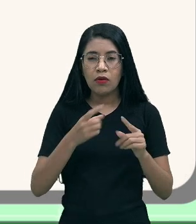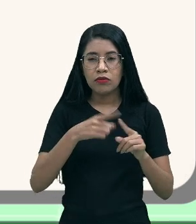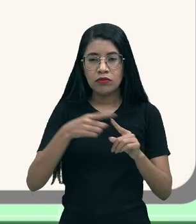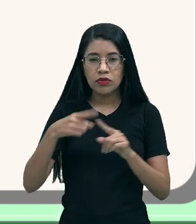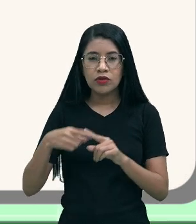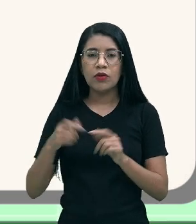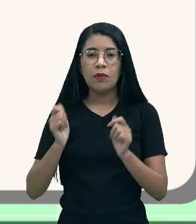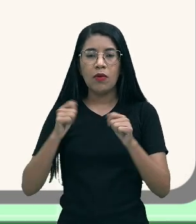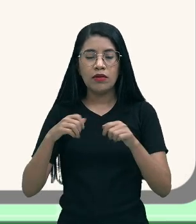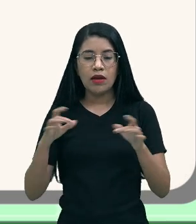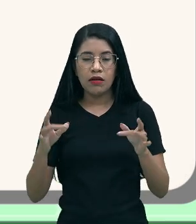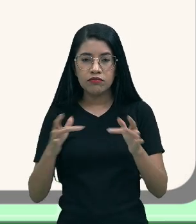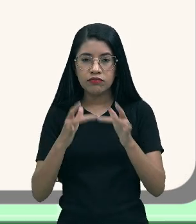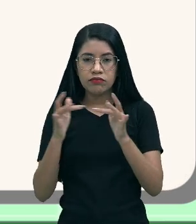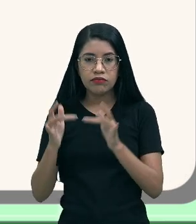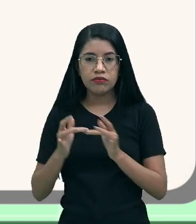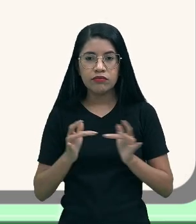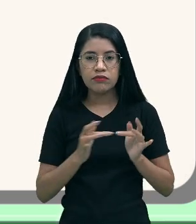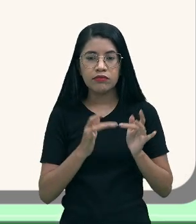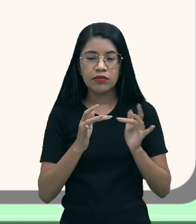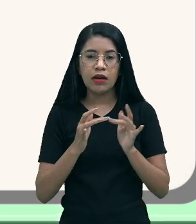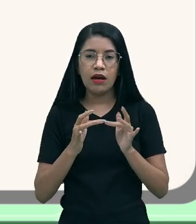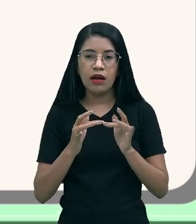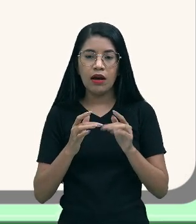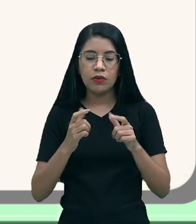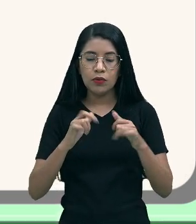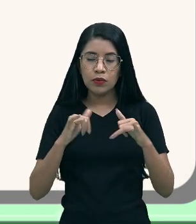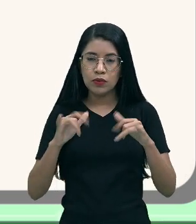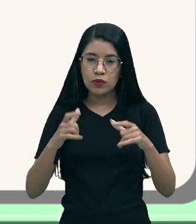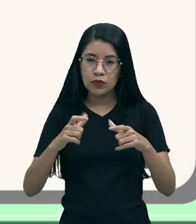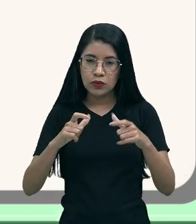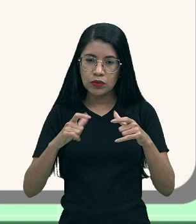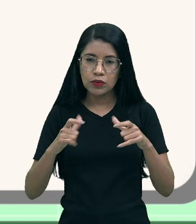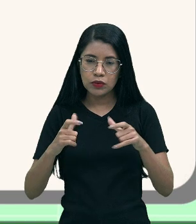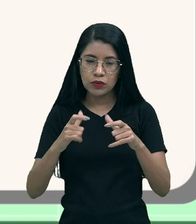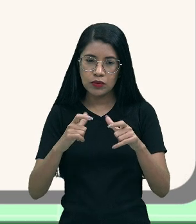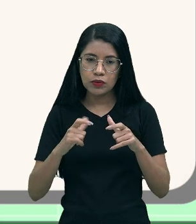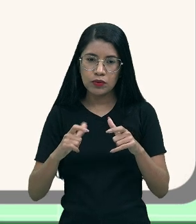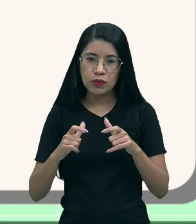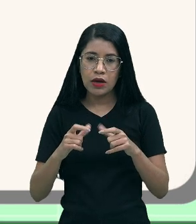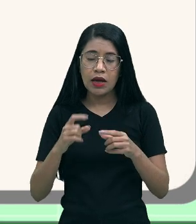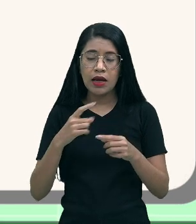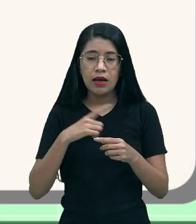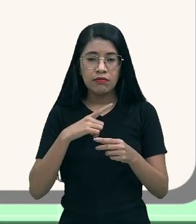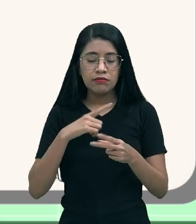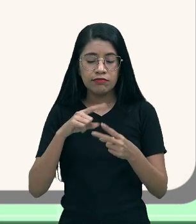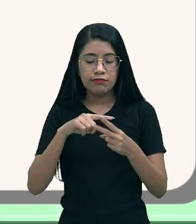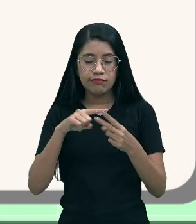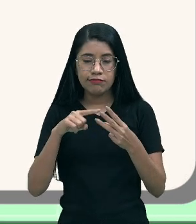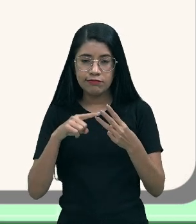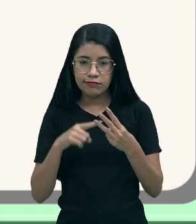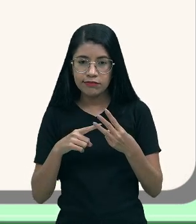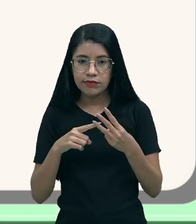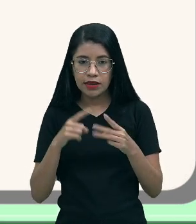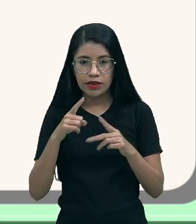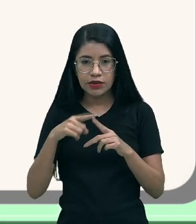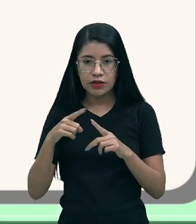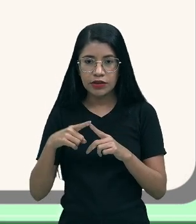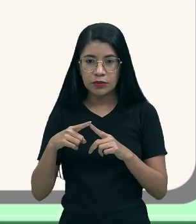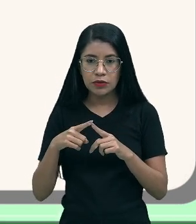podem ser conectados entre si. Em um circuito elétrico, existem três tipos de associação. Associação em